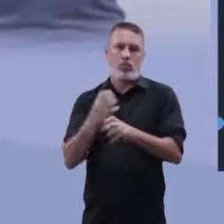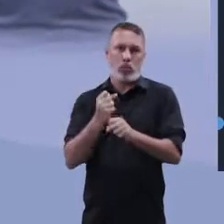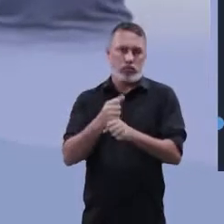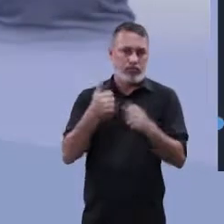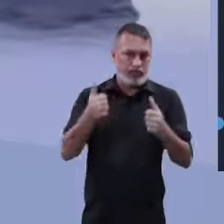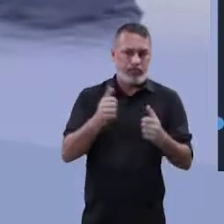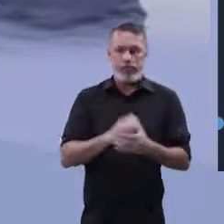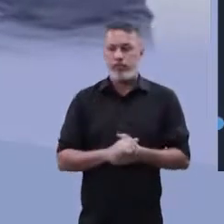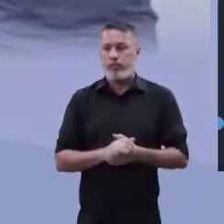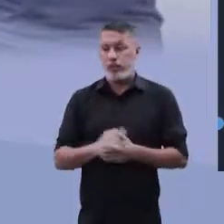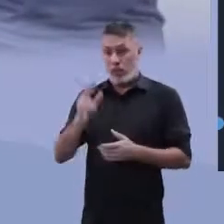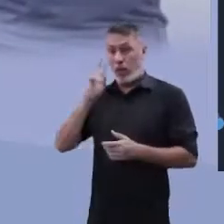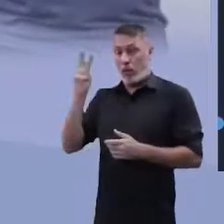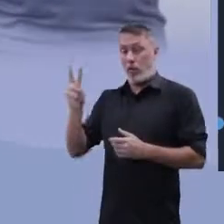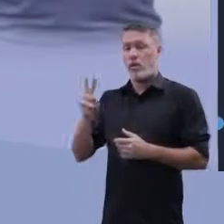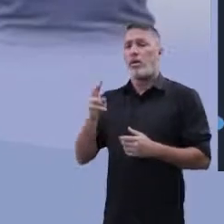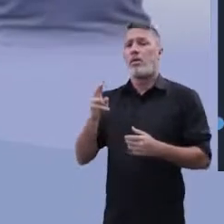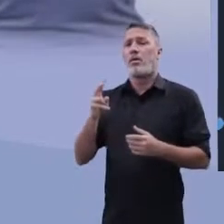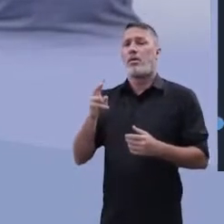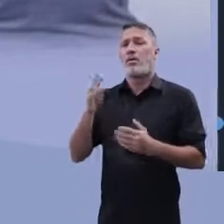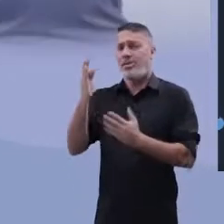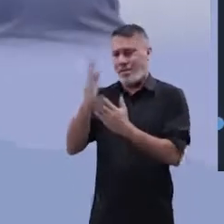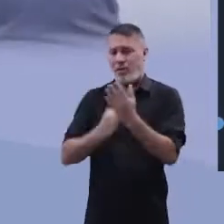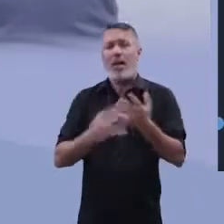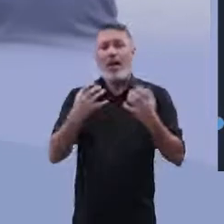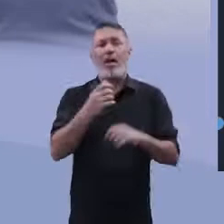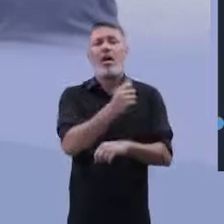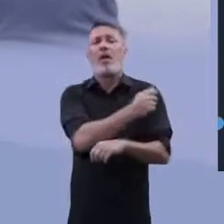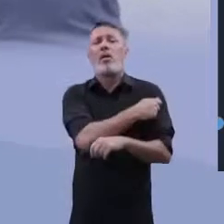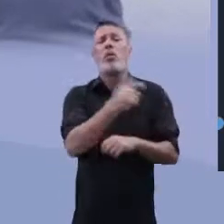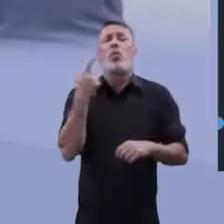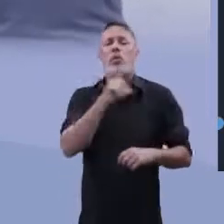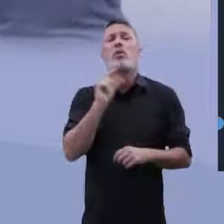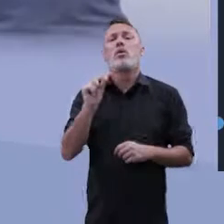pontos. Então, o que espera do aluno? Olha lá, expectativa